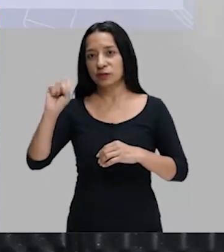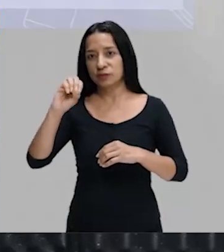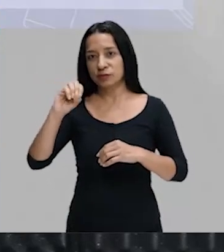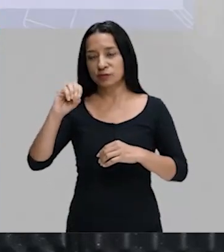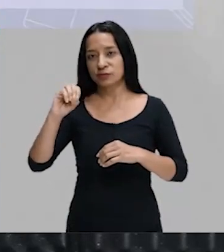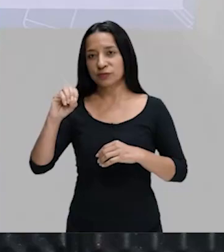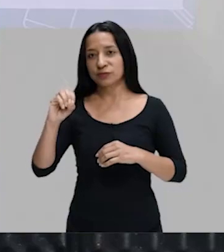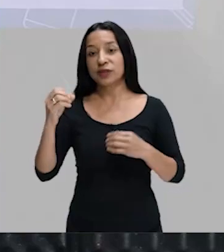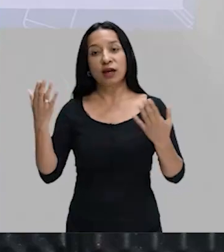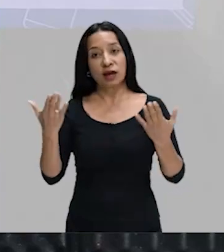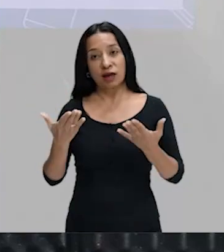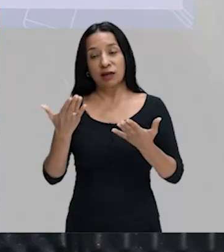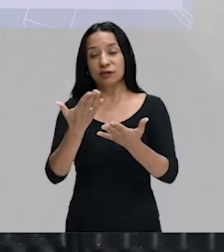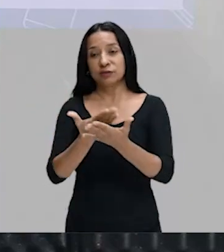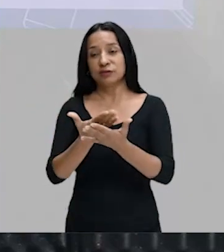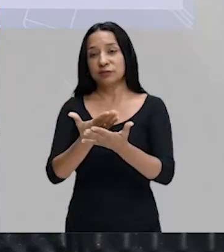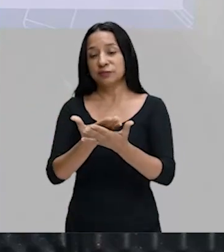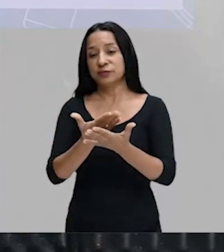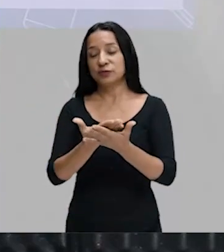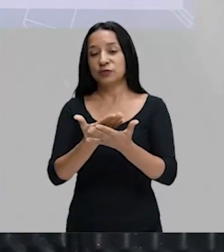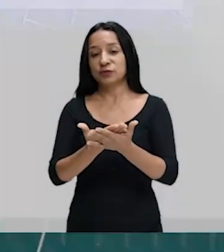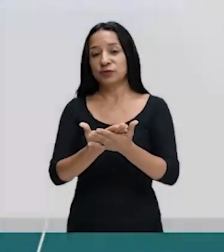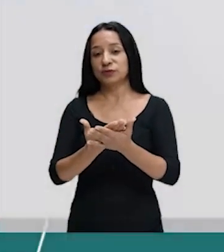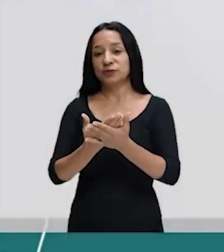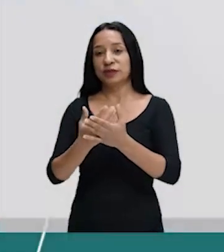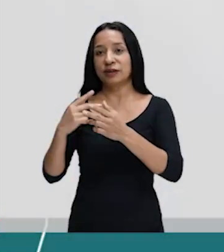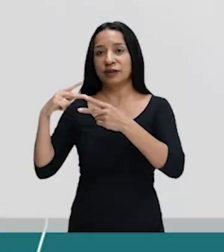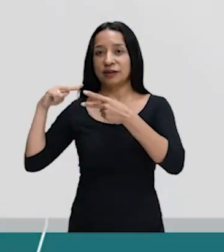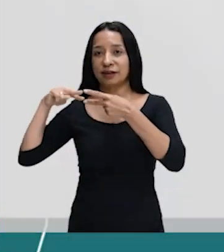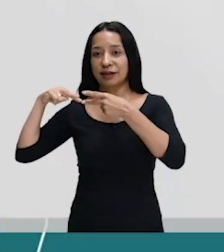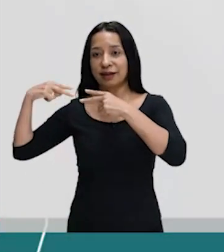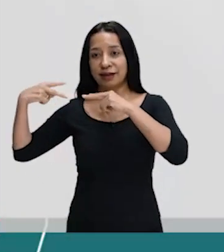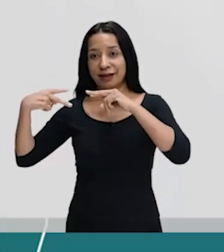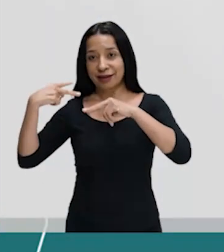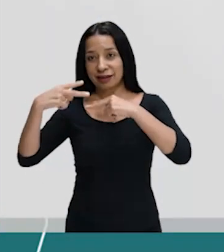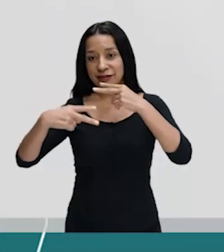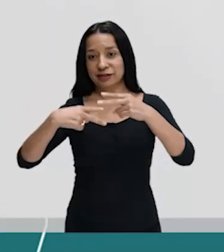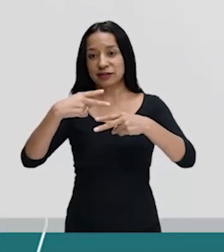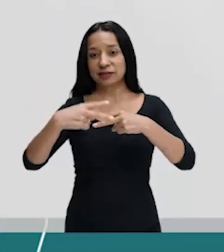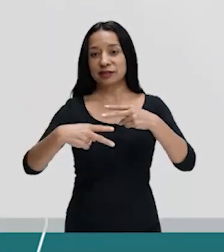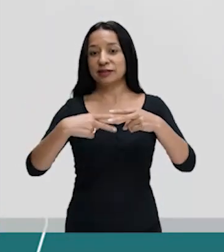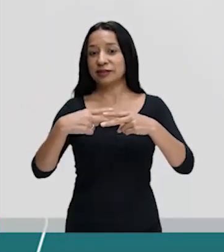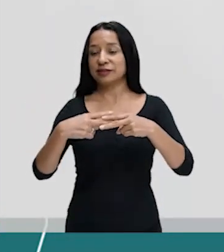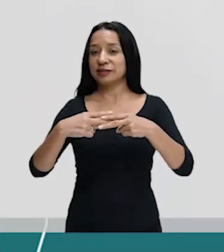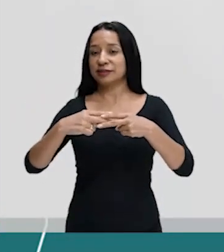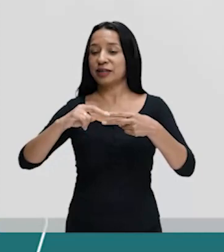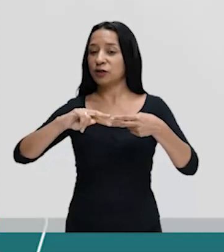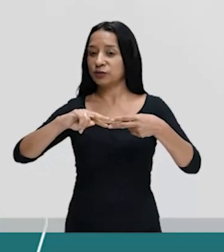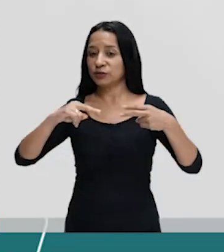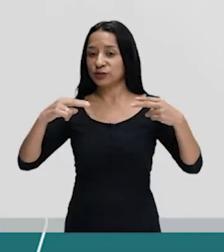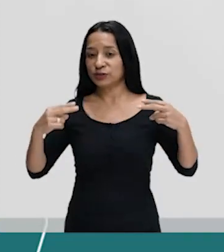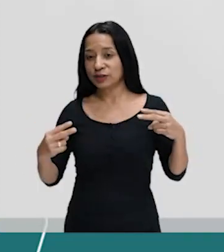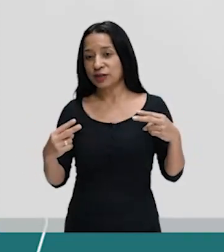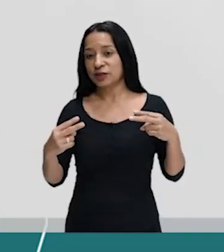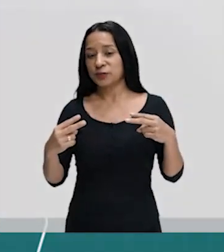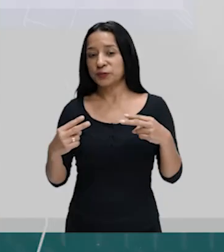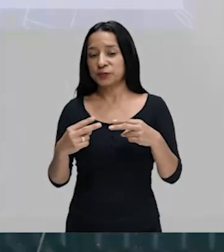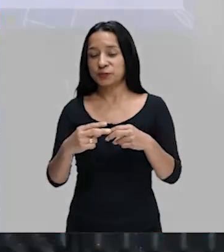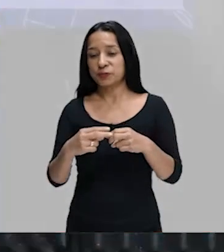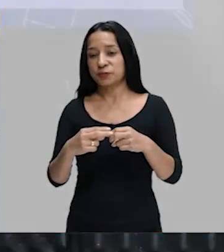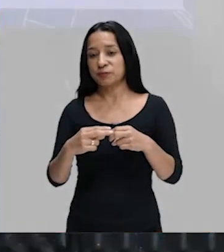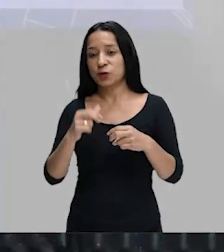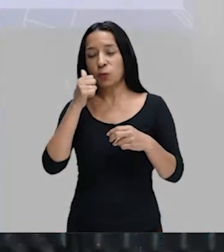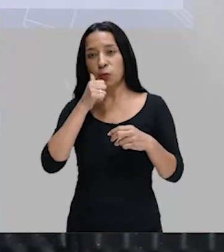trabalhar agora, pessoal, herança de genes localizados em cromossomos sexuais. Então, a gente já falou um pouco